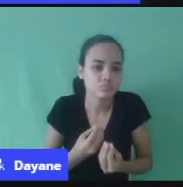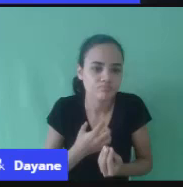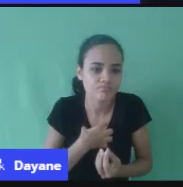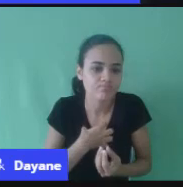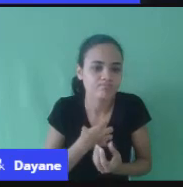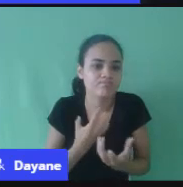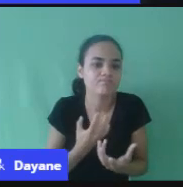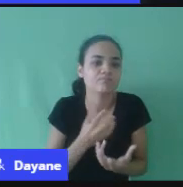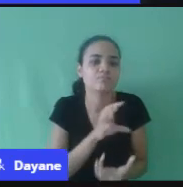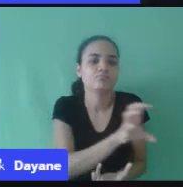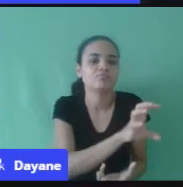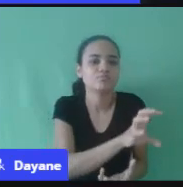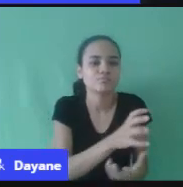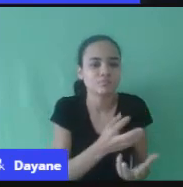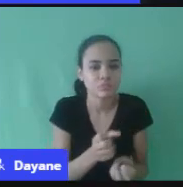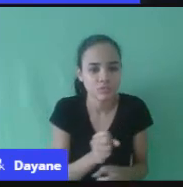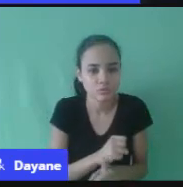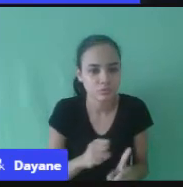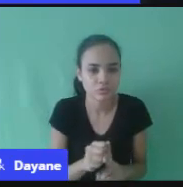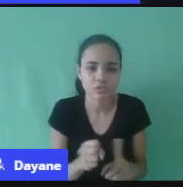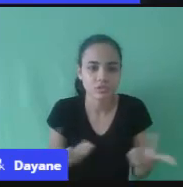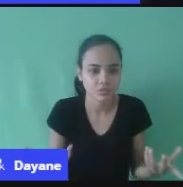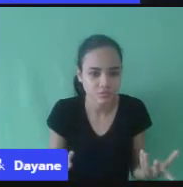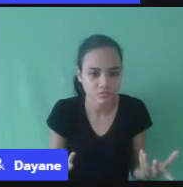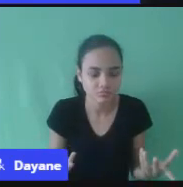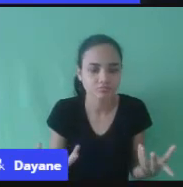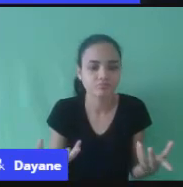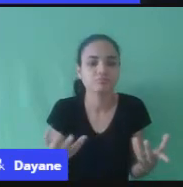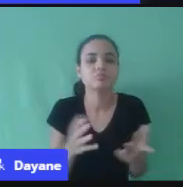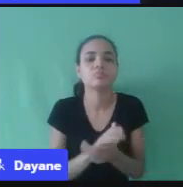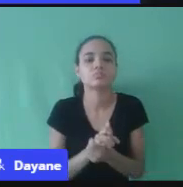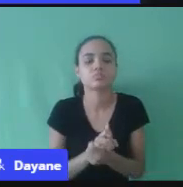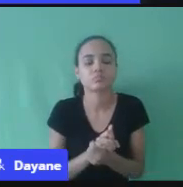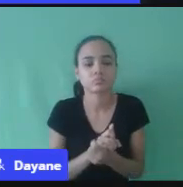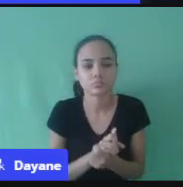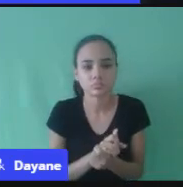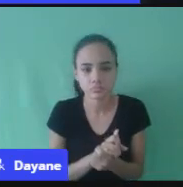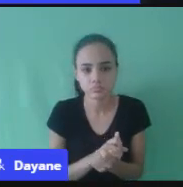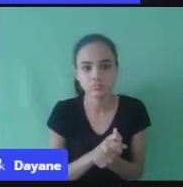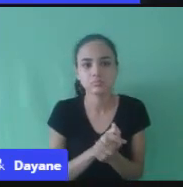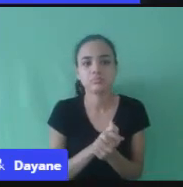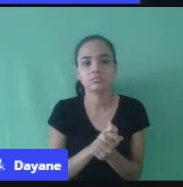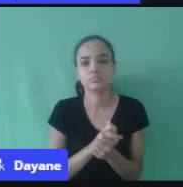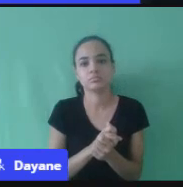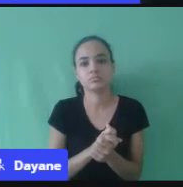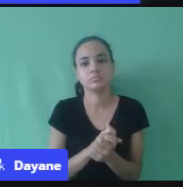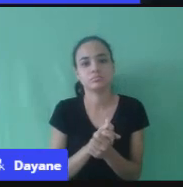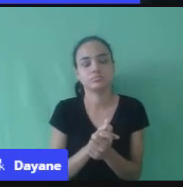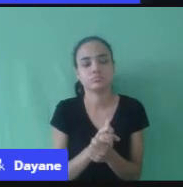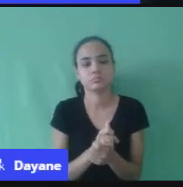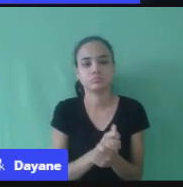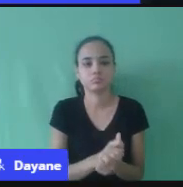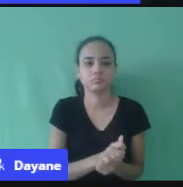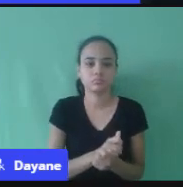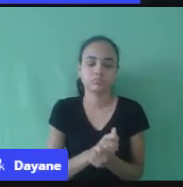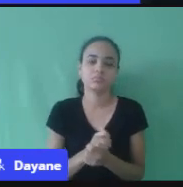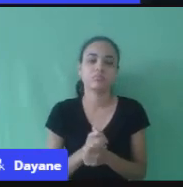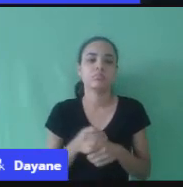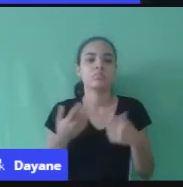uma ponte com o que diz o Sartre, no prefácio dos Condenados da Terra, de Frantz Fanon,